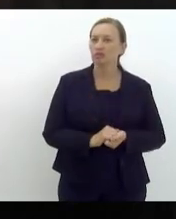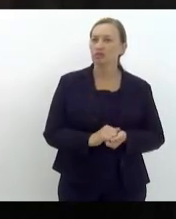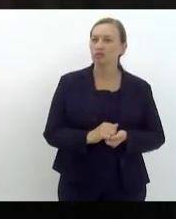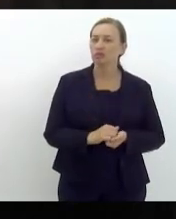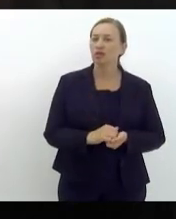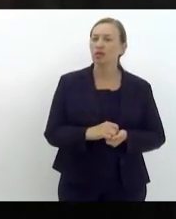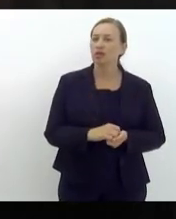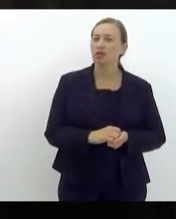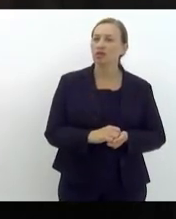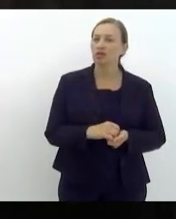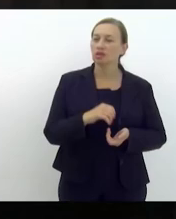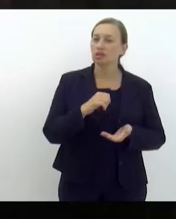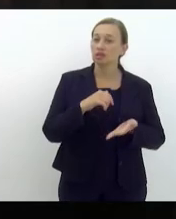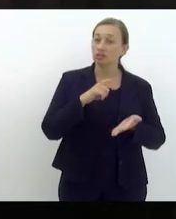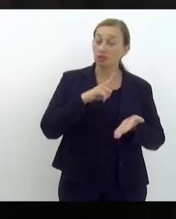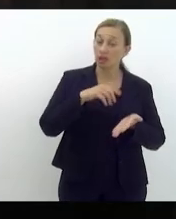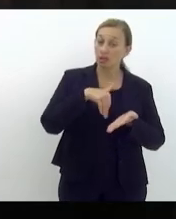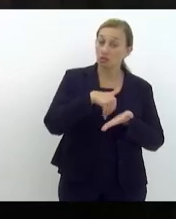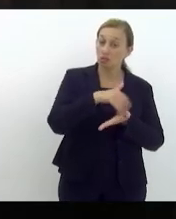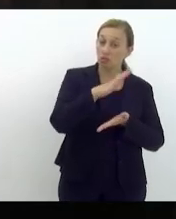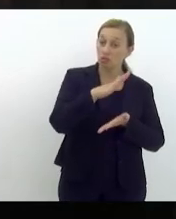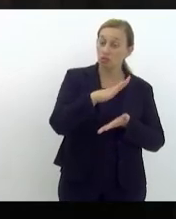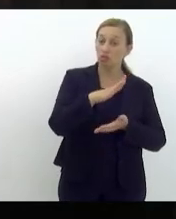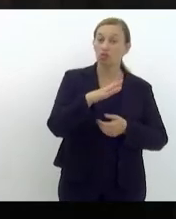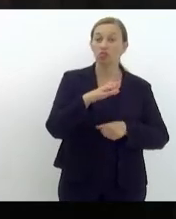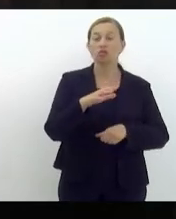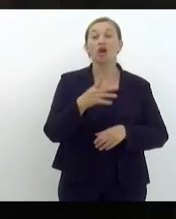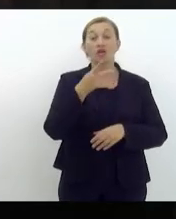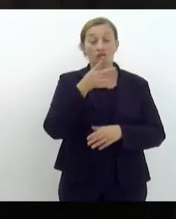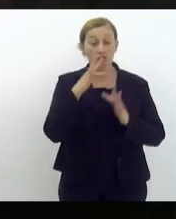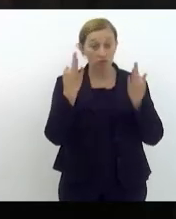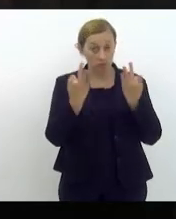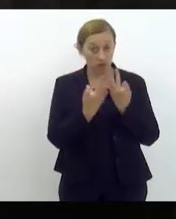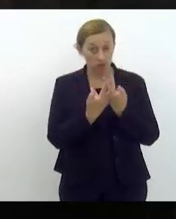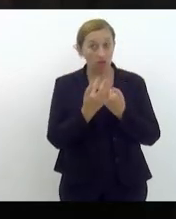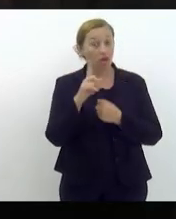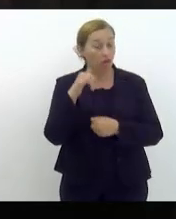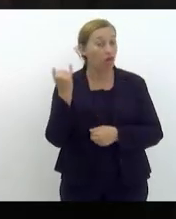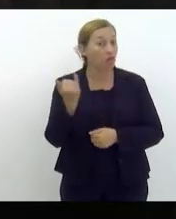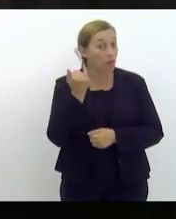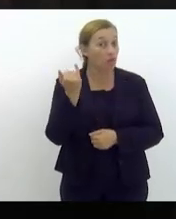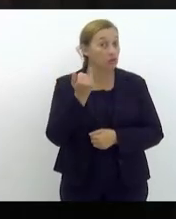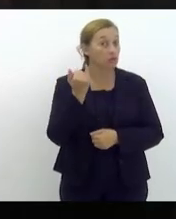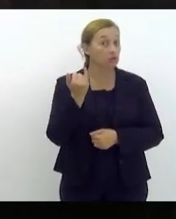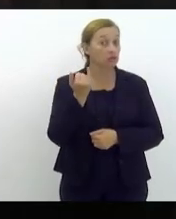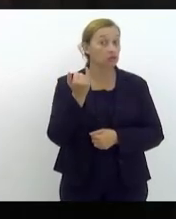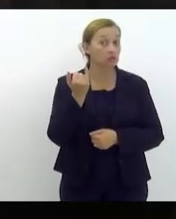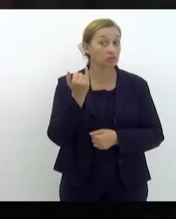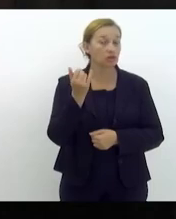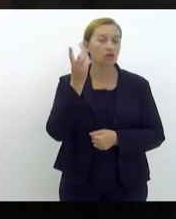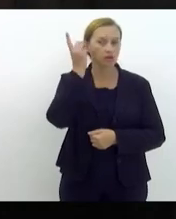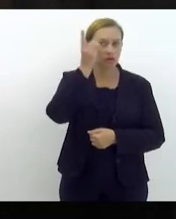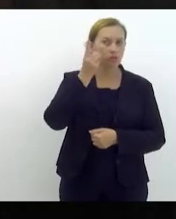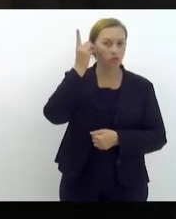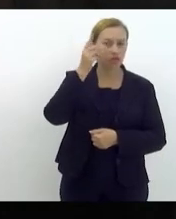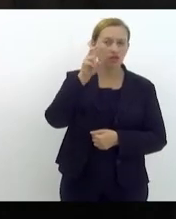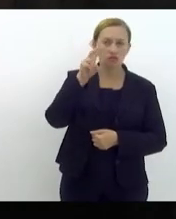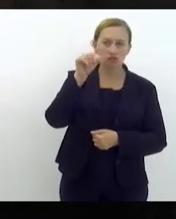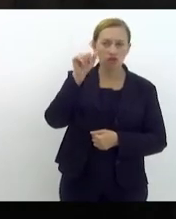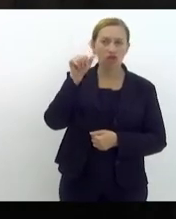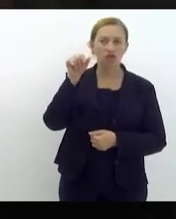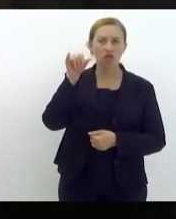um mandado de retirada famílias estas que é importante Deputado Vitor Júnior